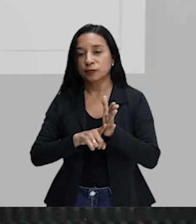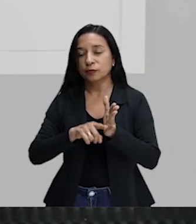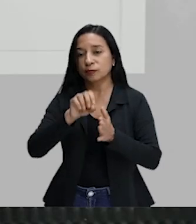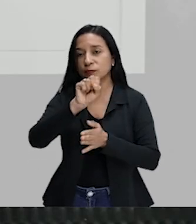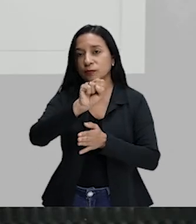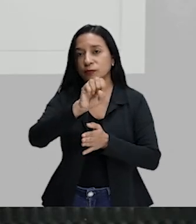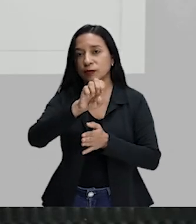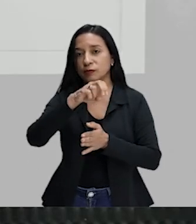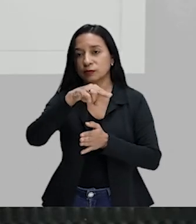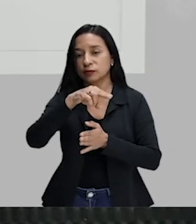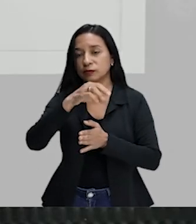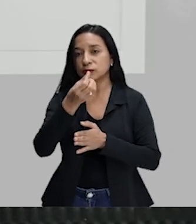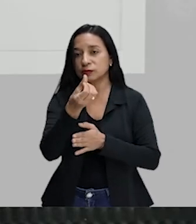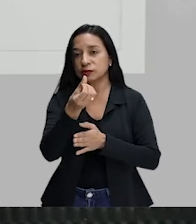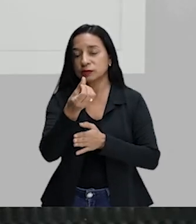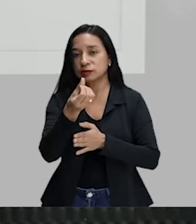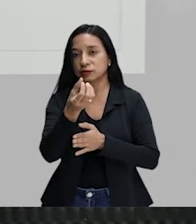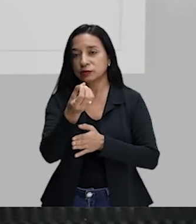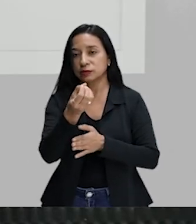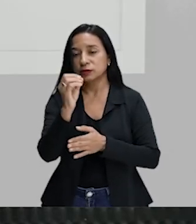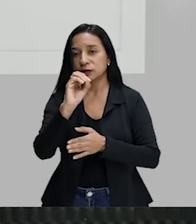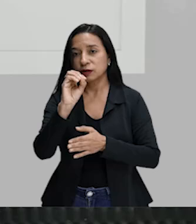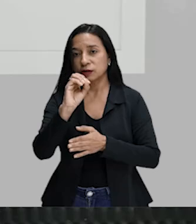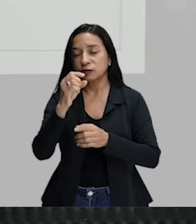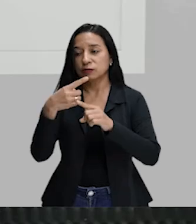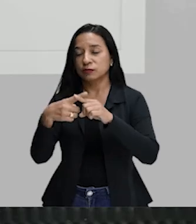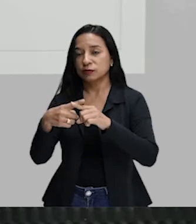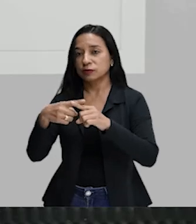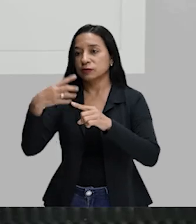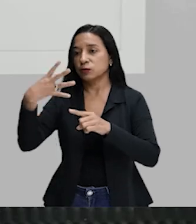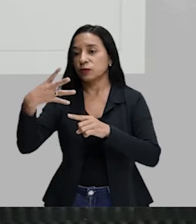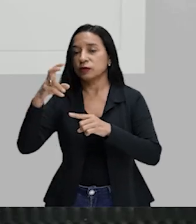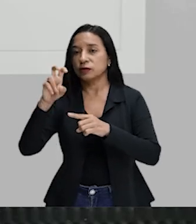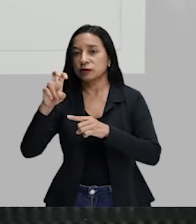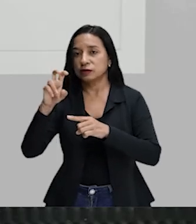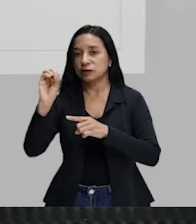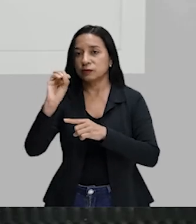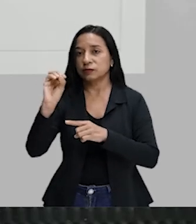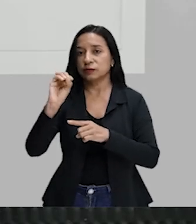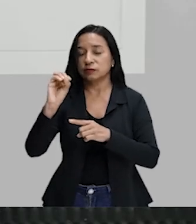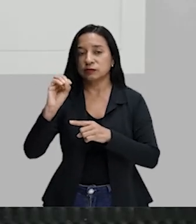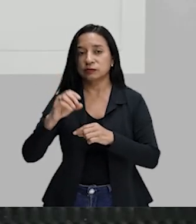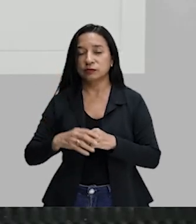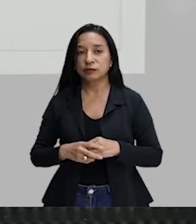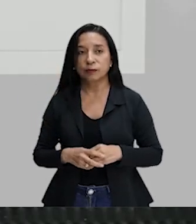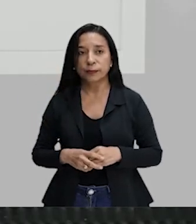de 60 graus vezes o seno de 45 graus.